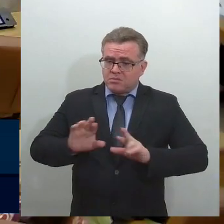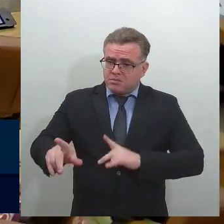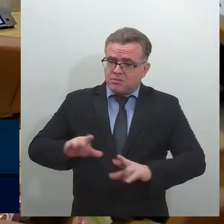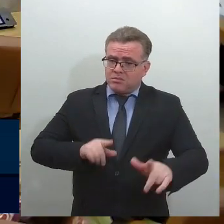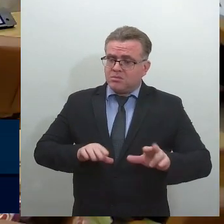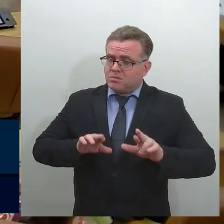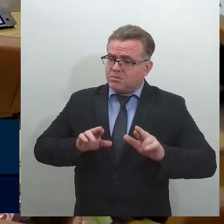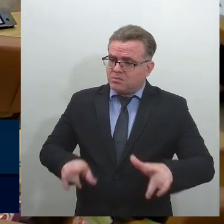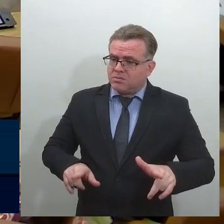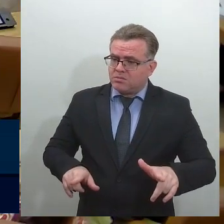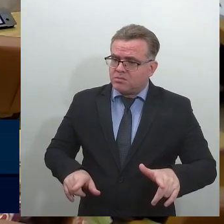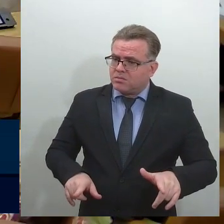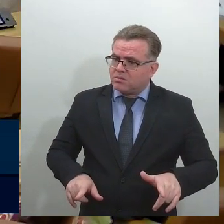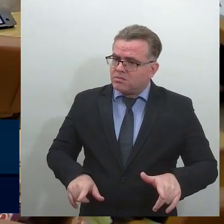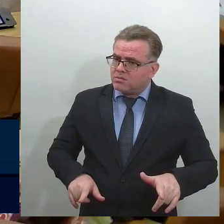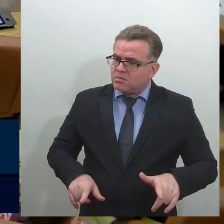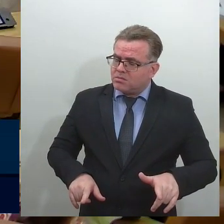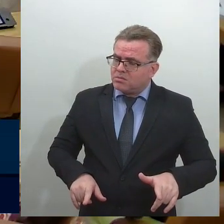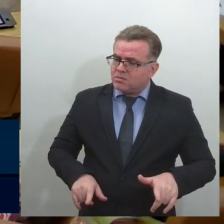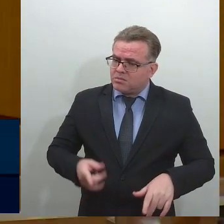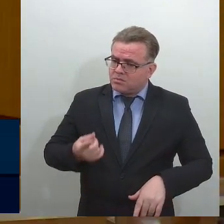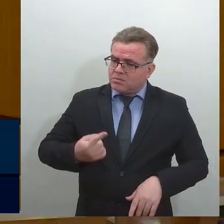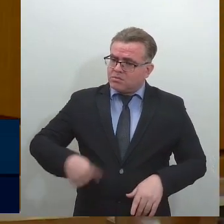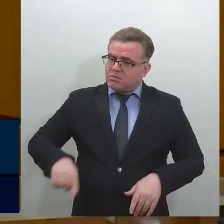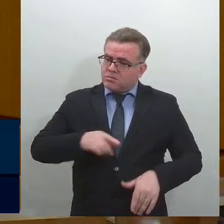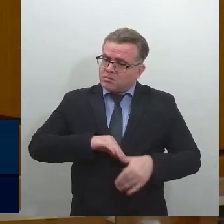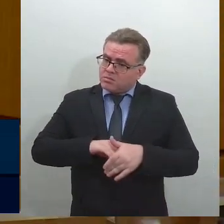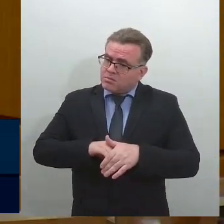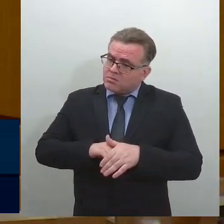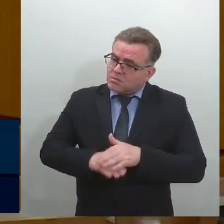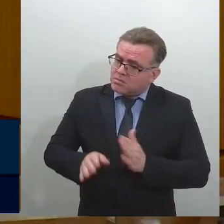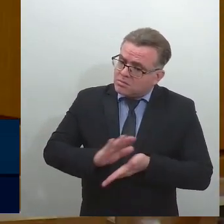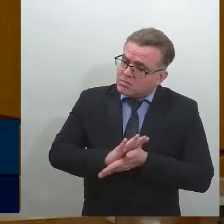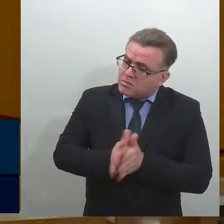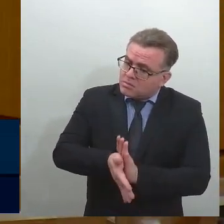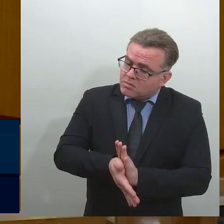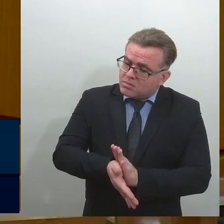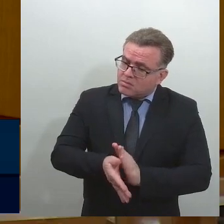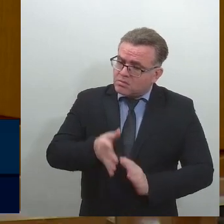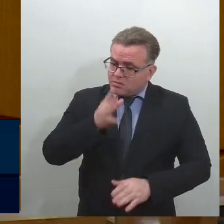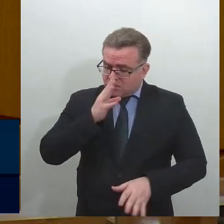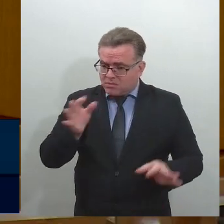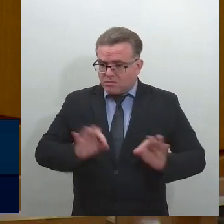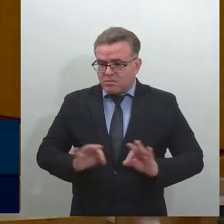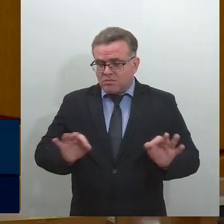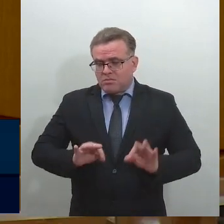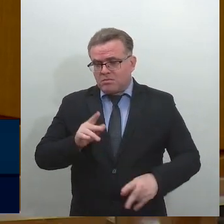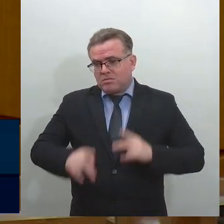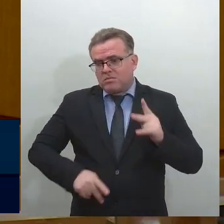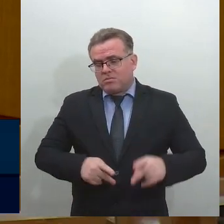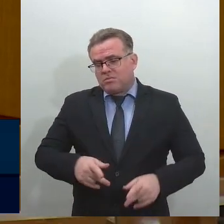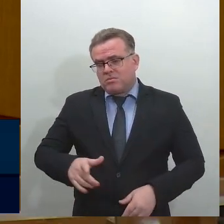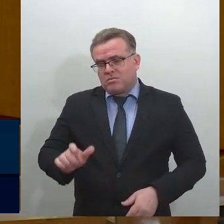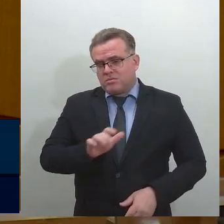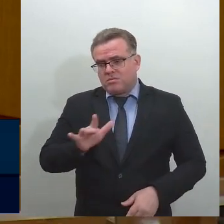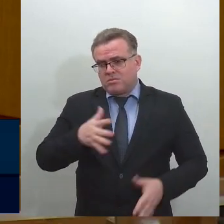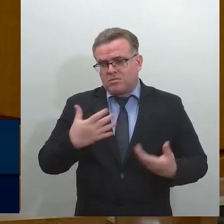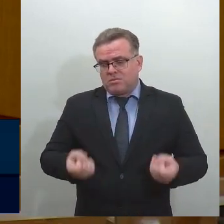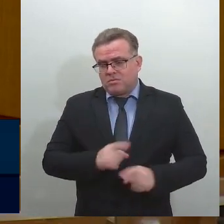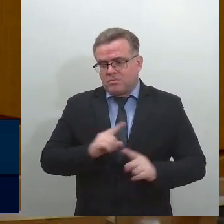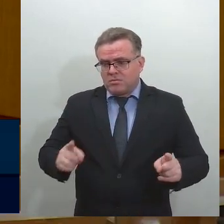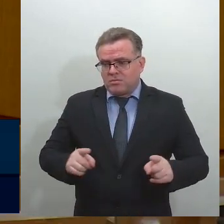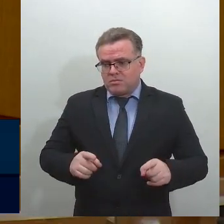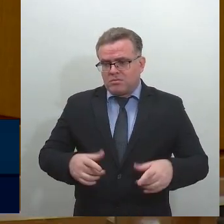história preconceituosa de que o povo de Aracaju não admira, de que o povo de Lagarto não gosta, de que o povo de Socorro não quer. Porque